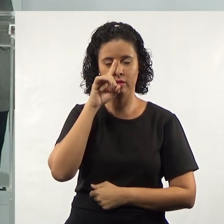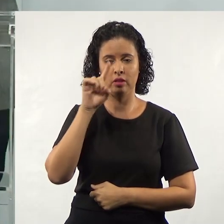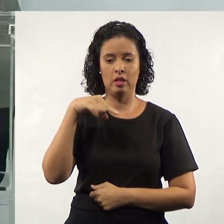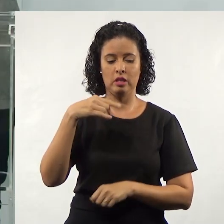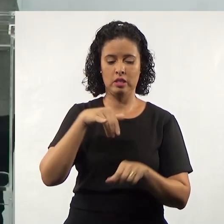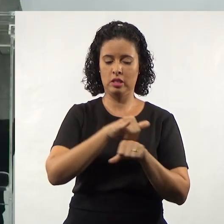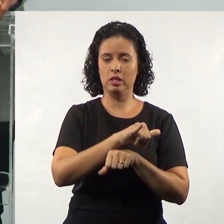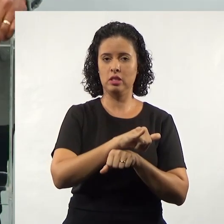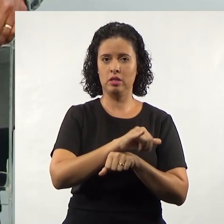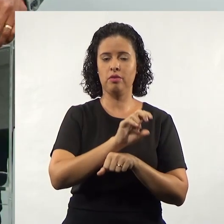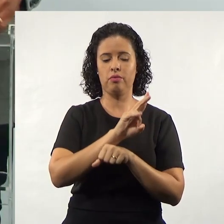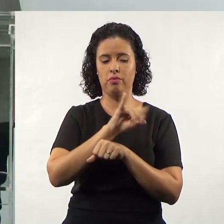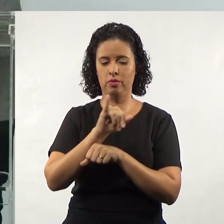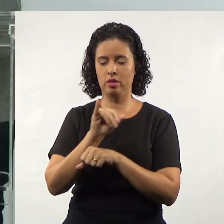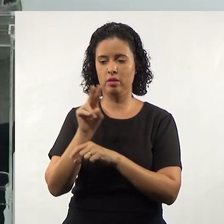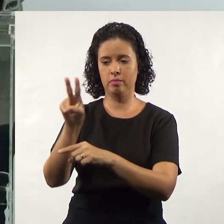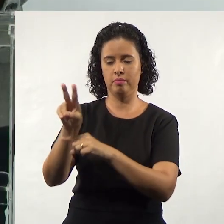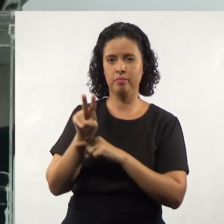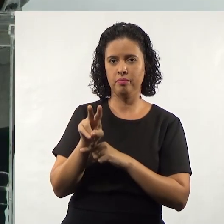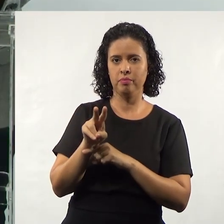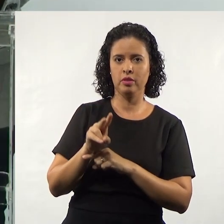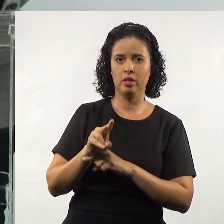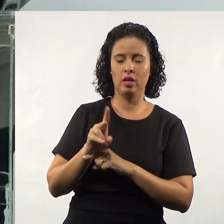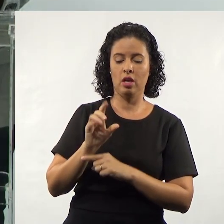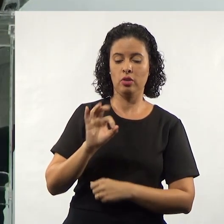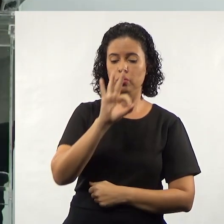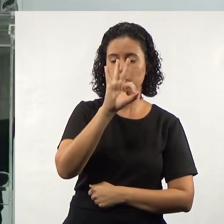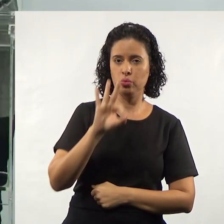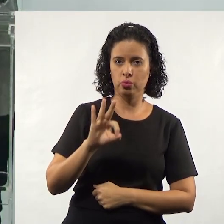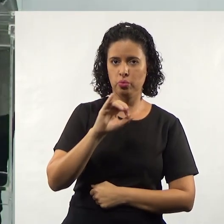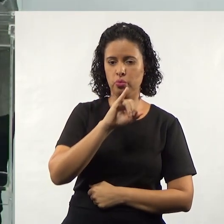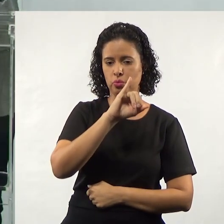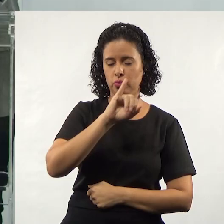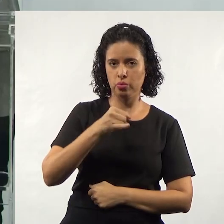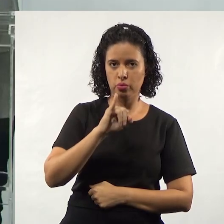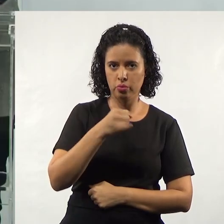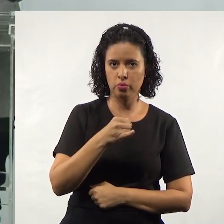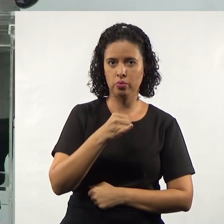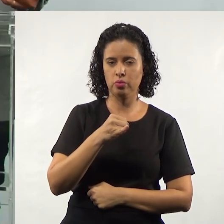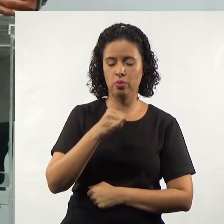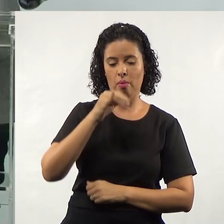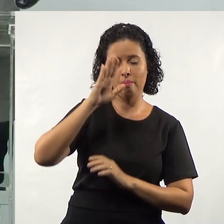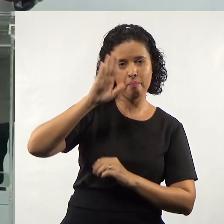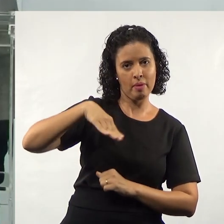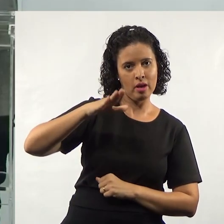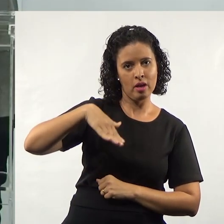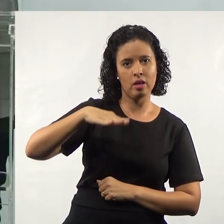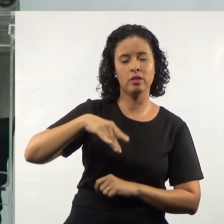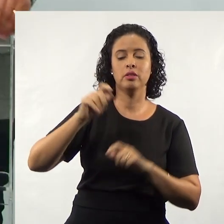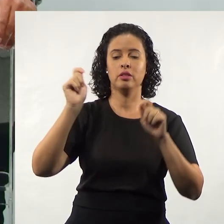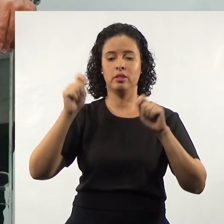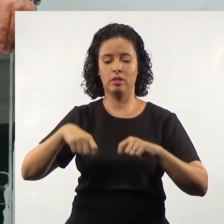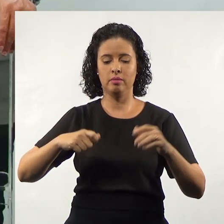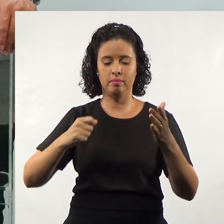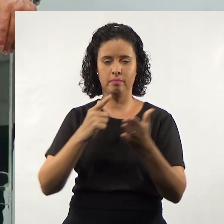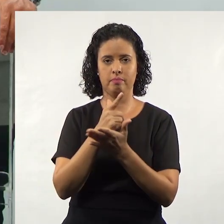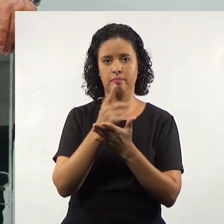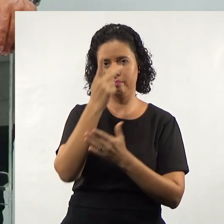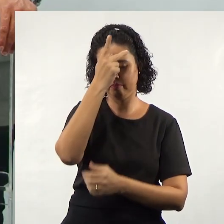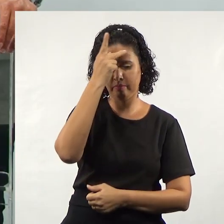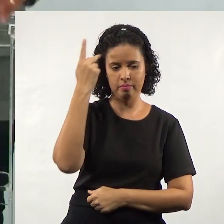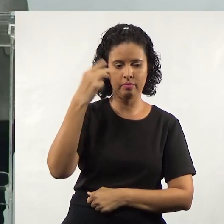calote, ela vai emprestar o dinheiro a juros baixos, tá? A juros que sejam possíveis de serem pagos por aquele